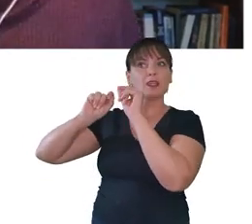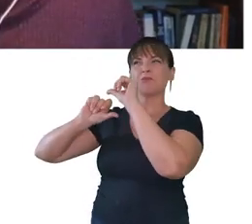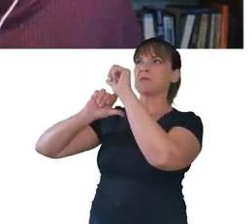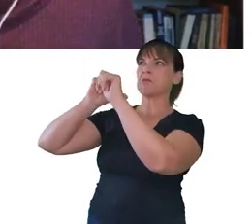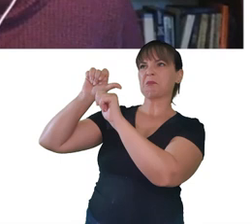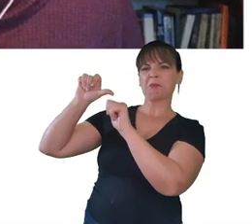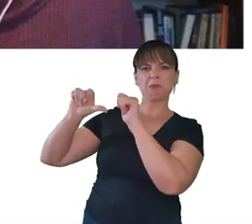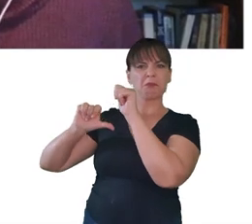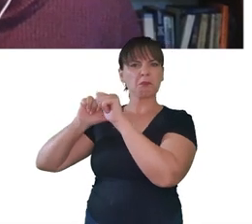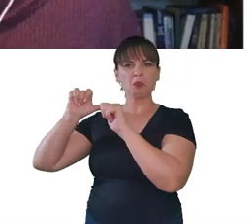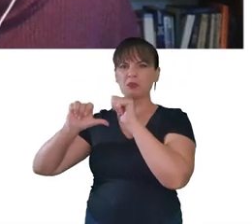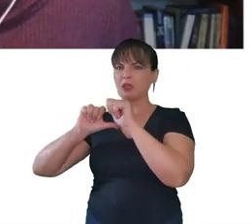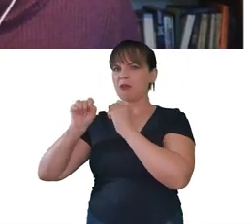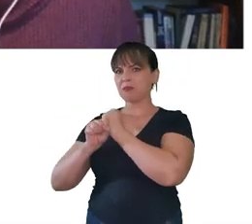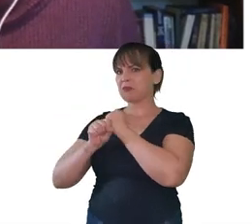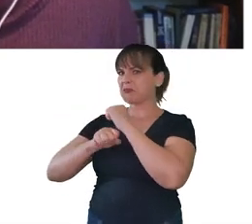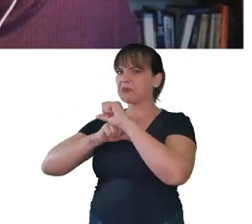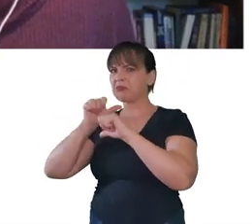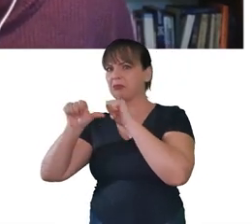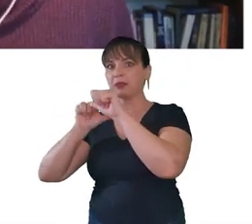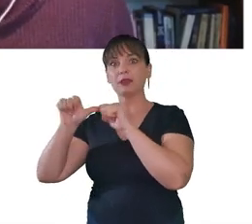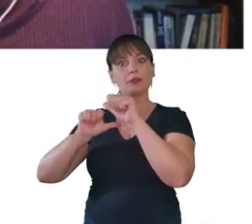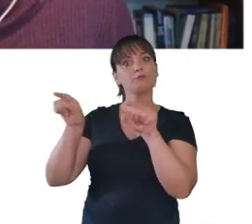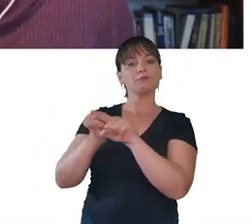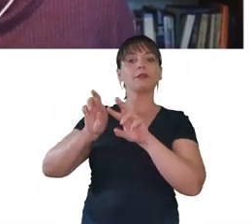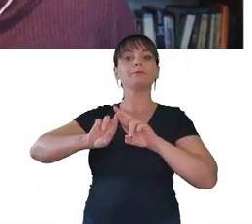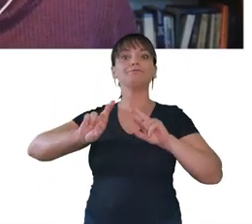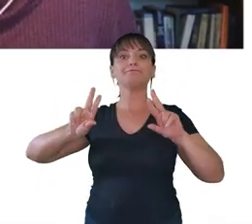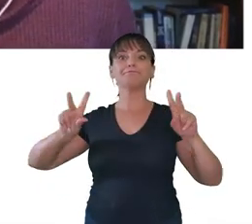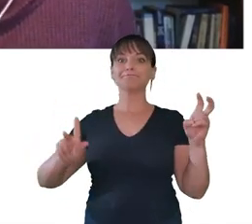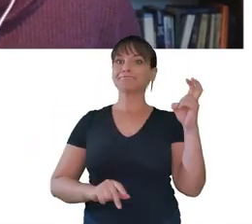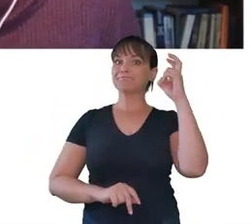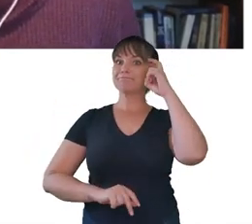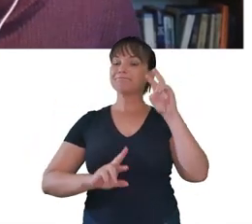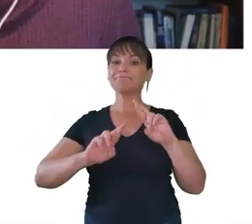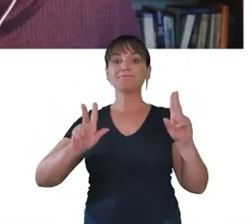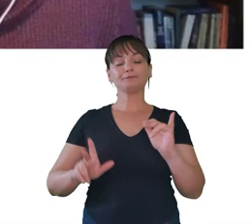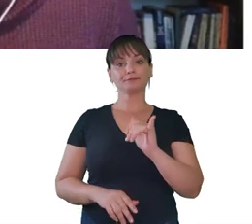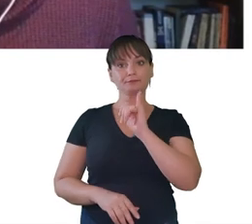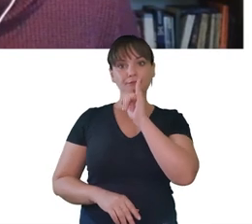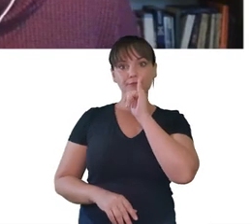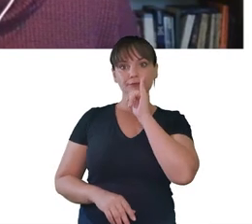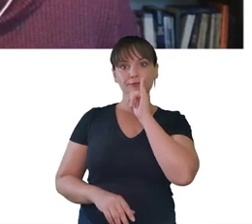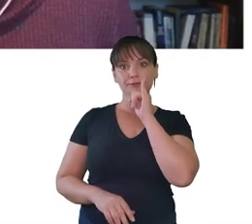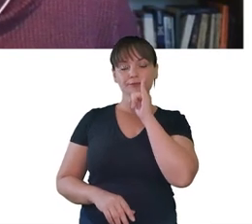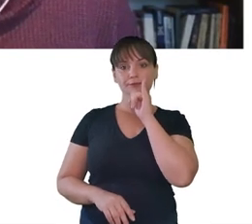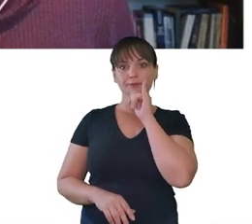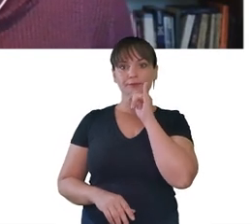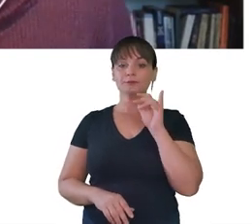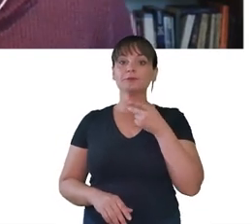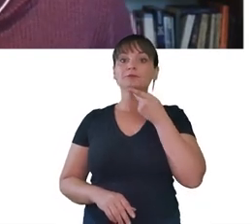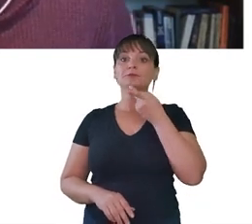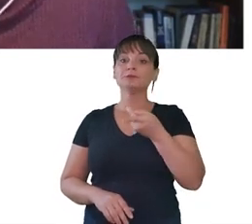ao longo de milênios e que elas variam muito de cultura para cultura. Um exemplo que a gente pode ver disso,